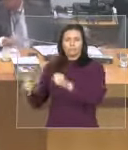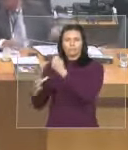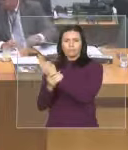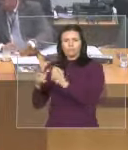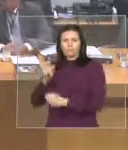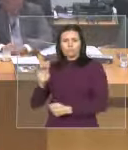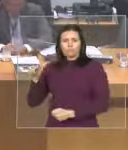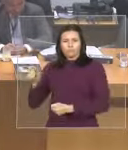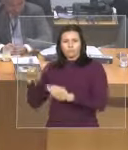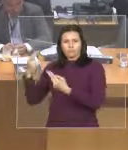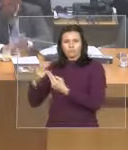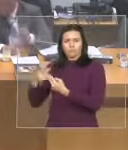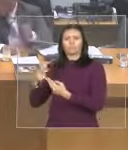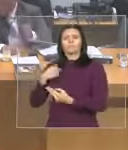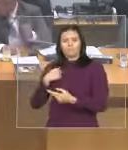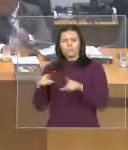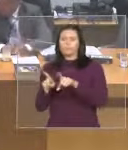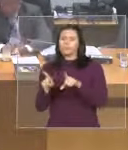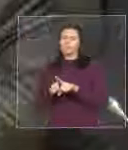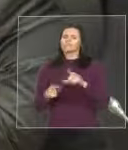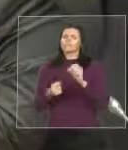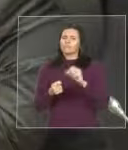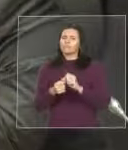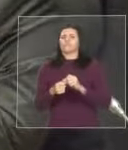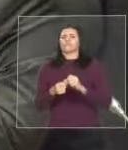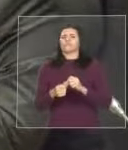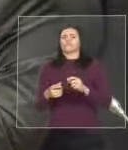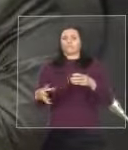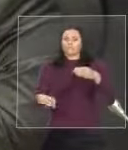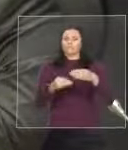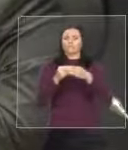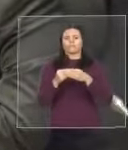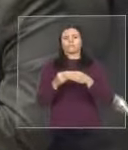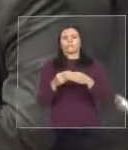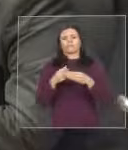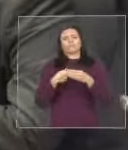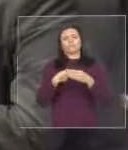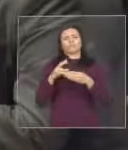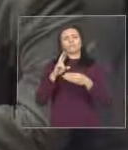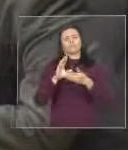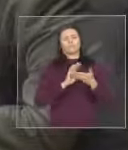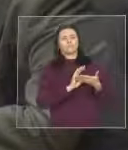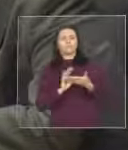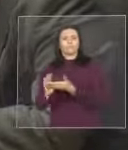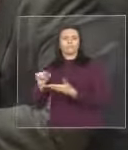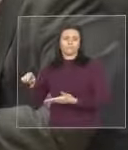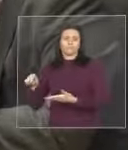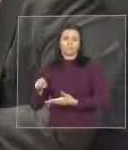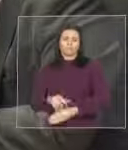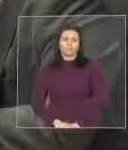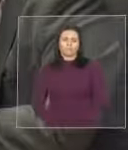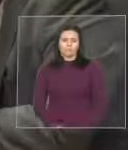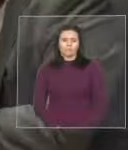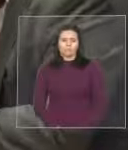segurança pública de Timon. Agradeço a boa vontade do deputado Eduardo Braide, infelizmente que chega no momento muito tarde, tendo em vista que o deputado já está com